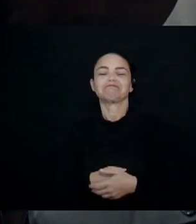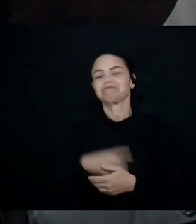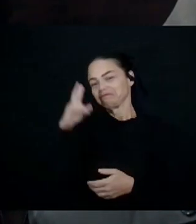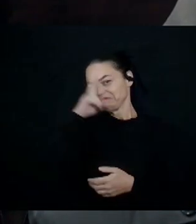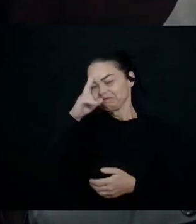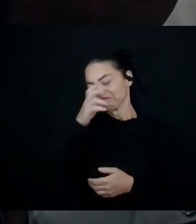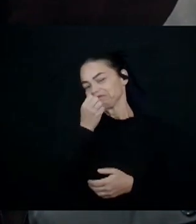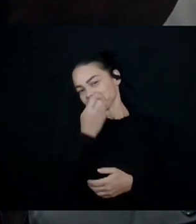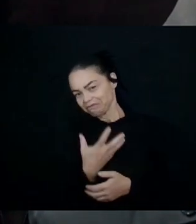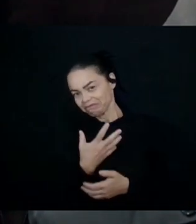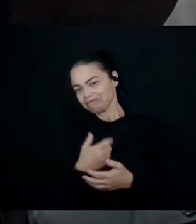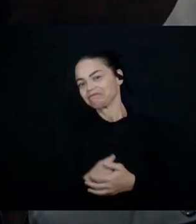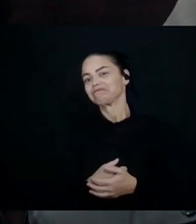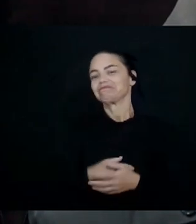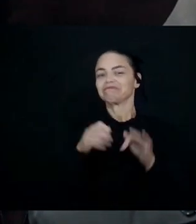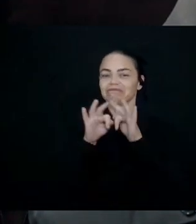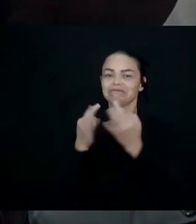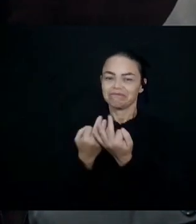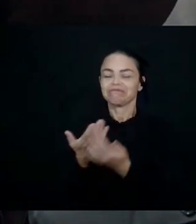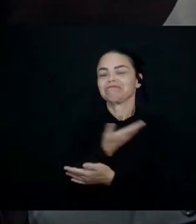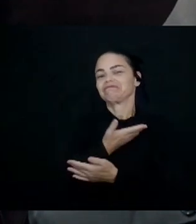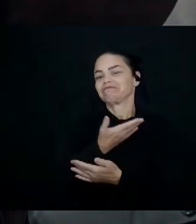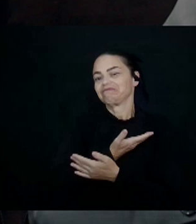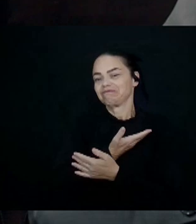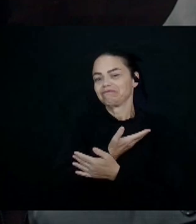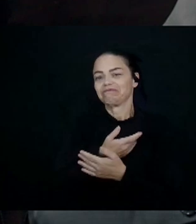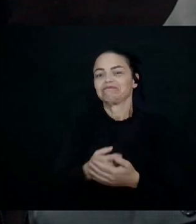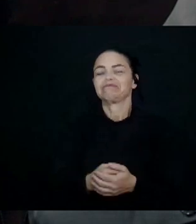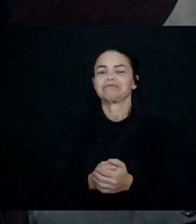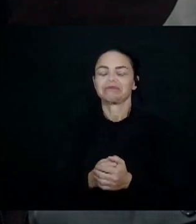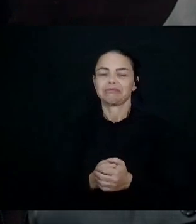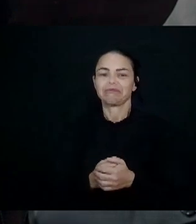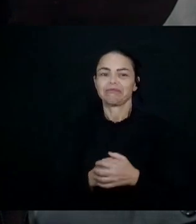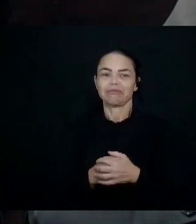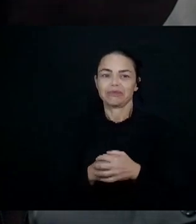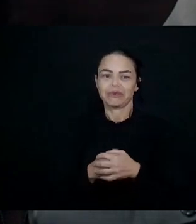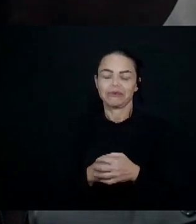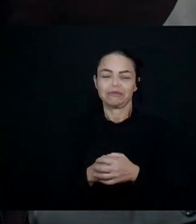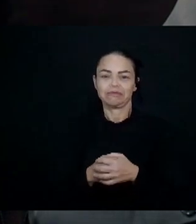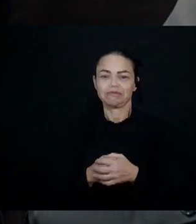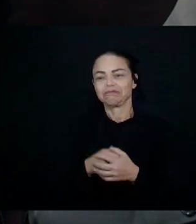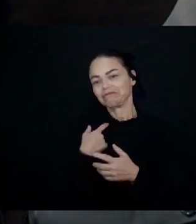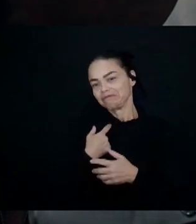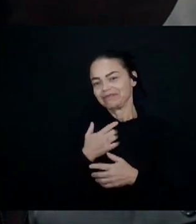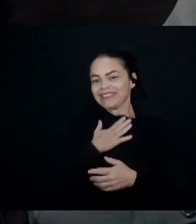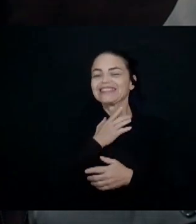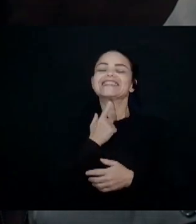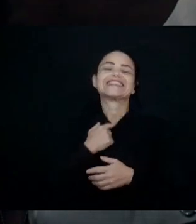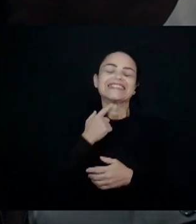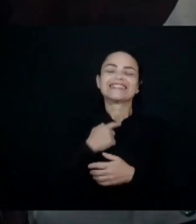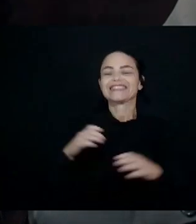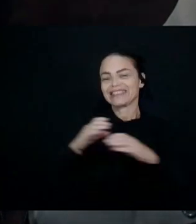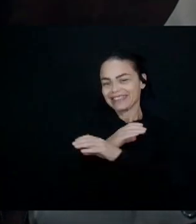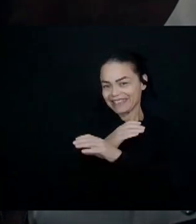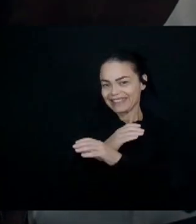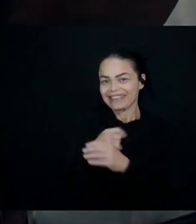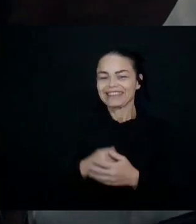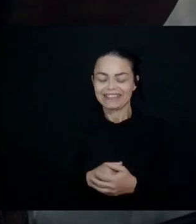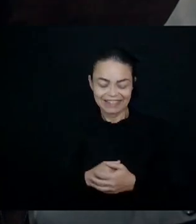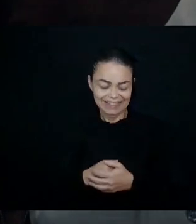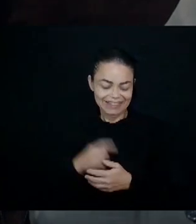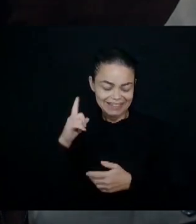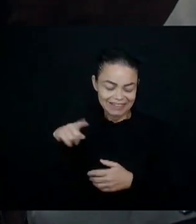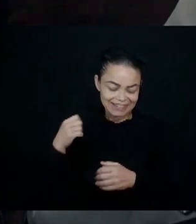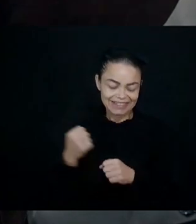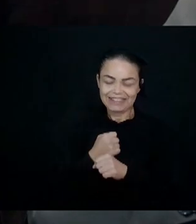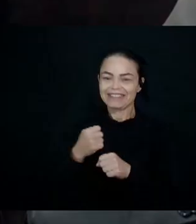boas com a família, com os amigos. E só te dá mais vontade de você completar o álbum do próximo ano, da próxima Copa.